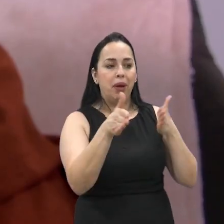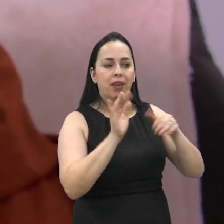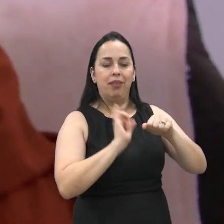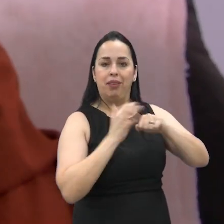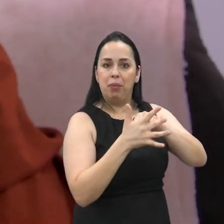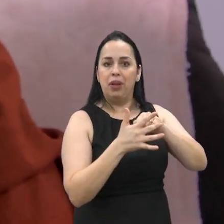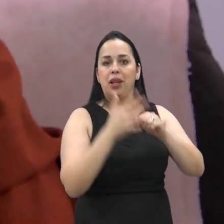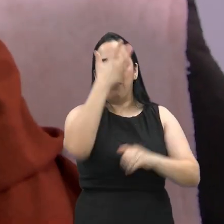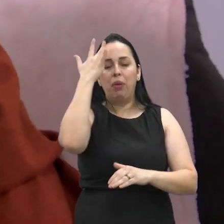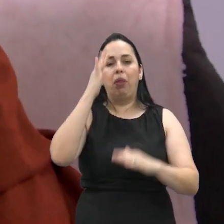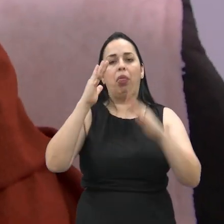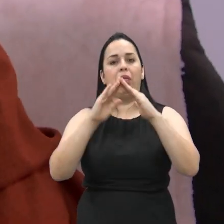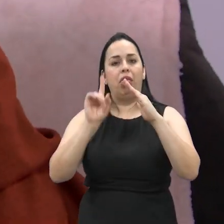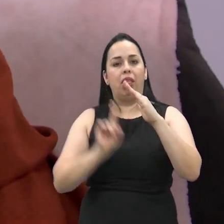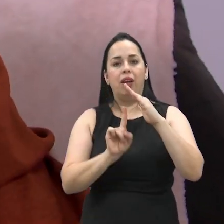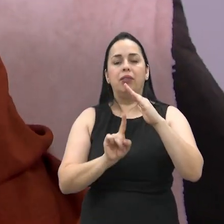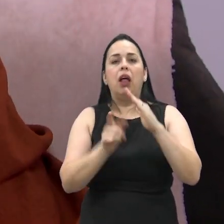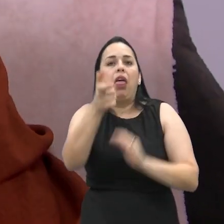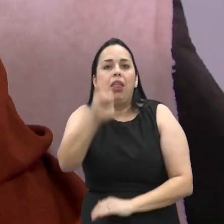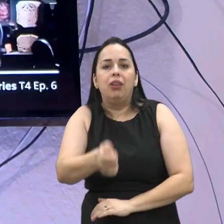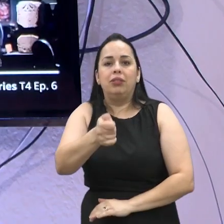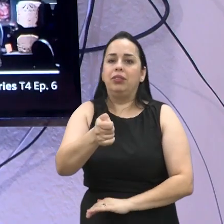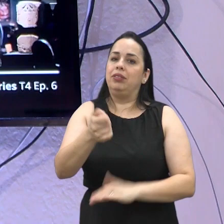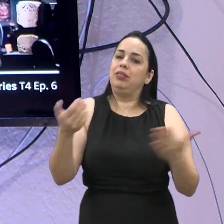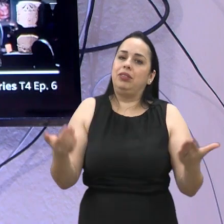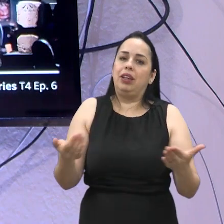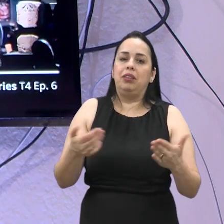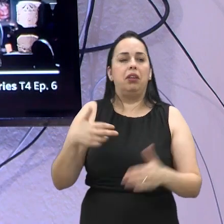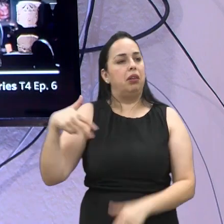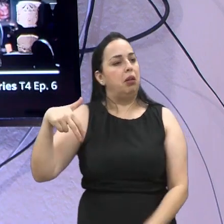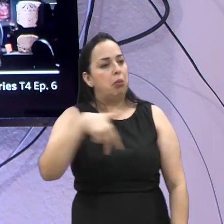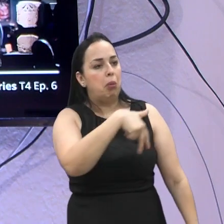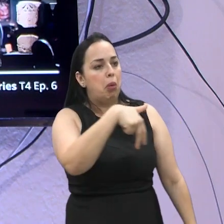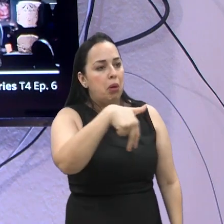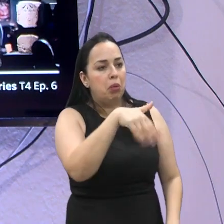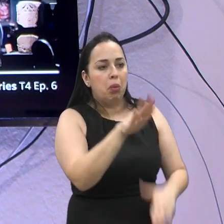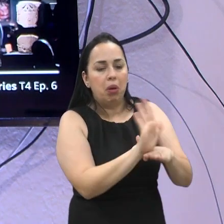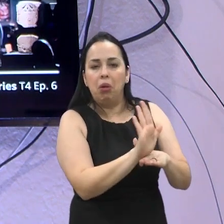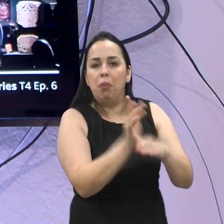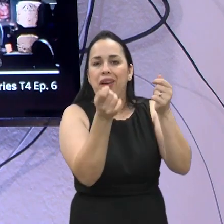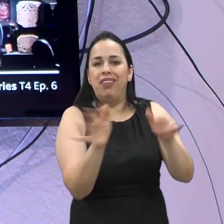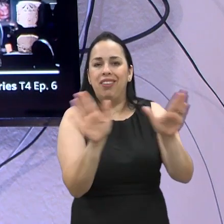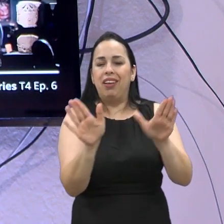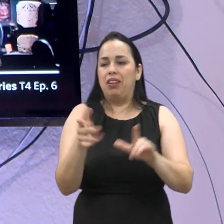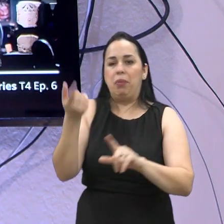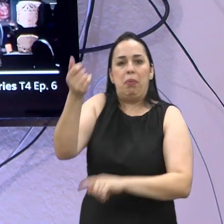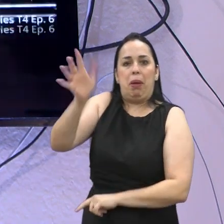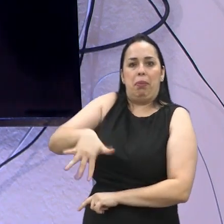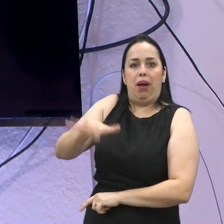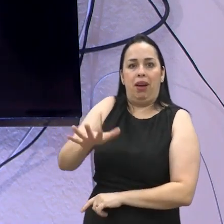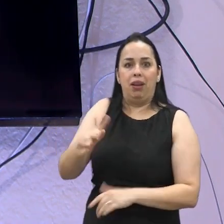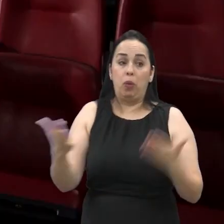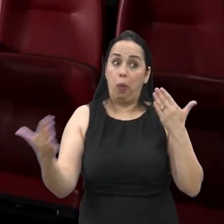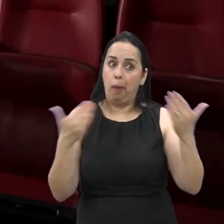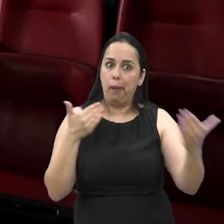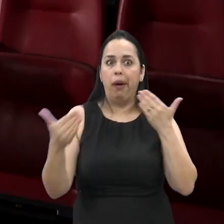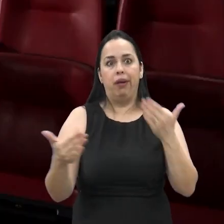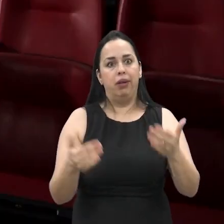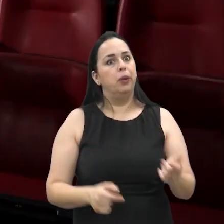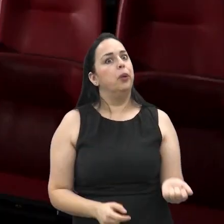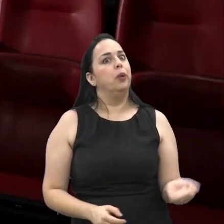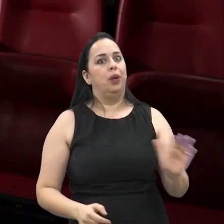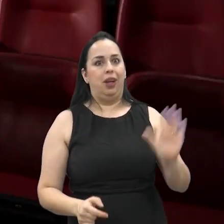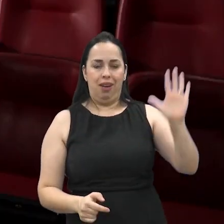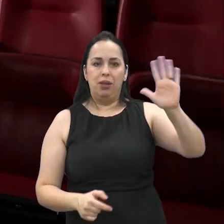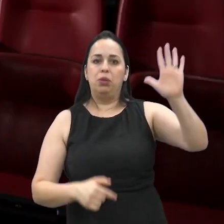indústria. Nesta nova forma de consumir filmes, não é preciso se deslocar até os cinemas, além de ser mais econômica. É